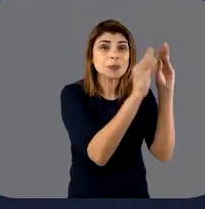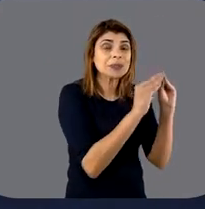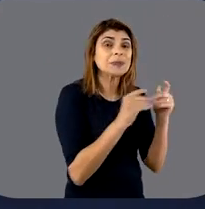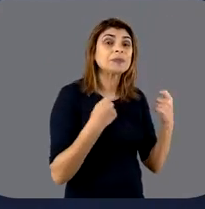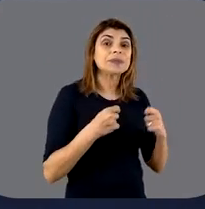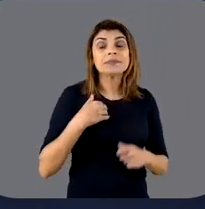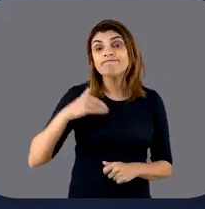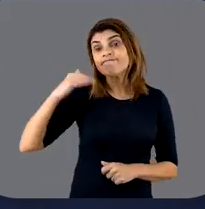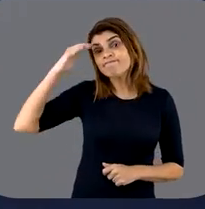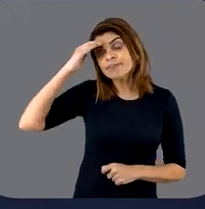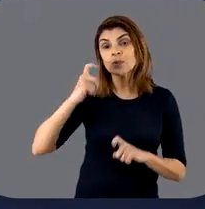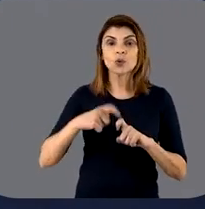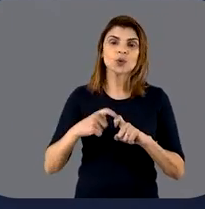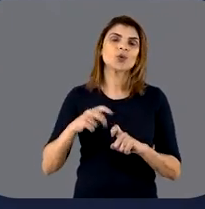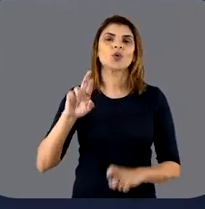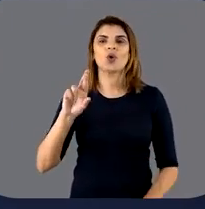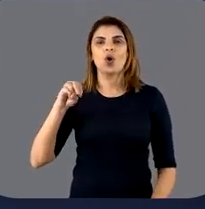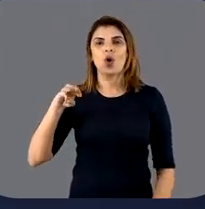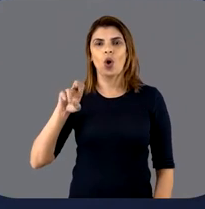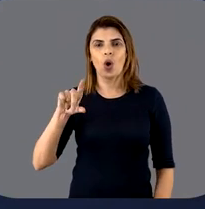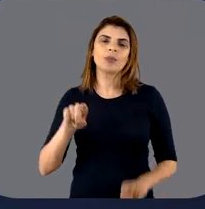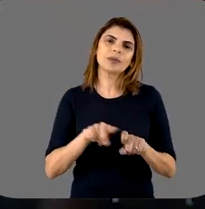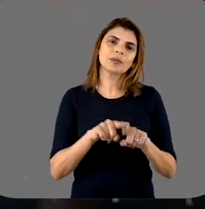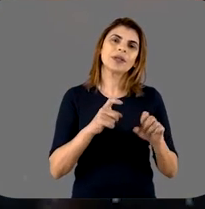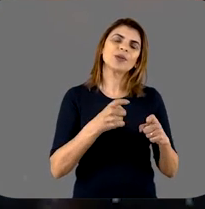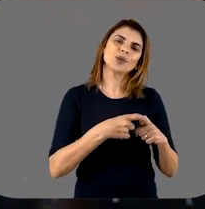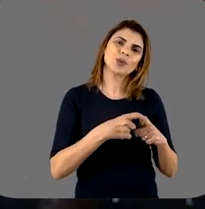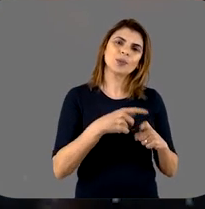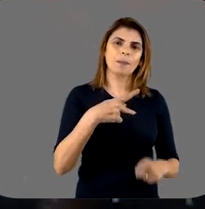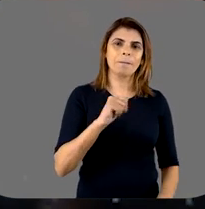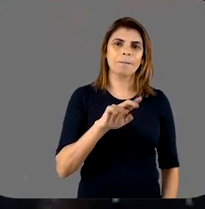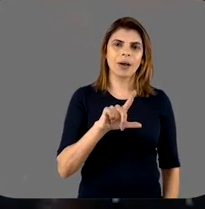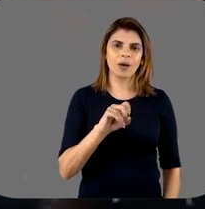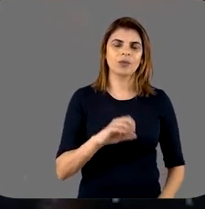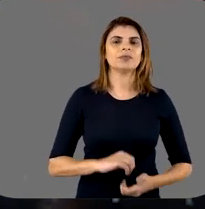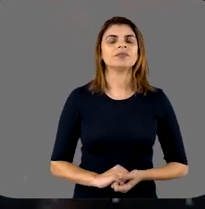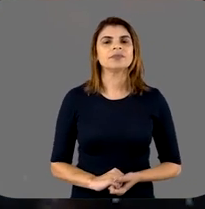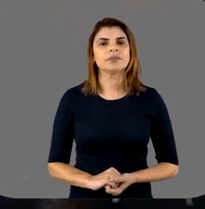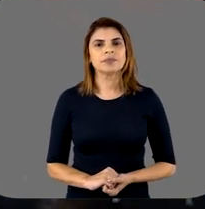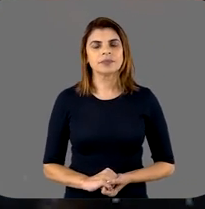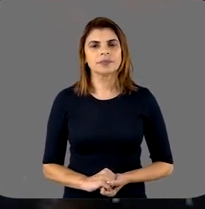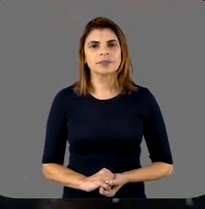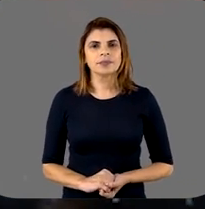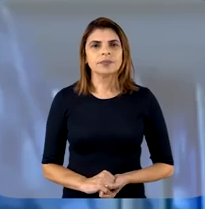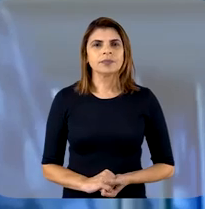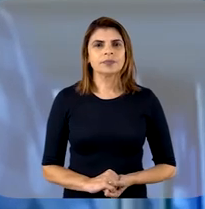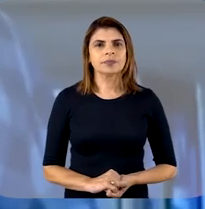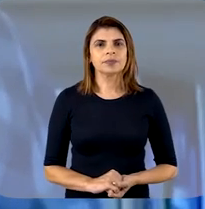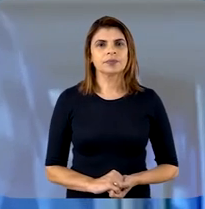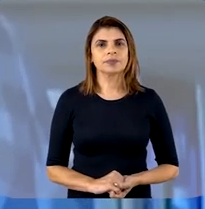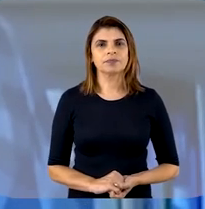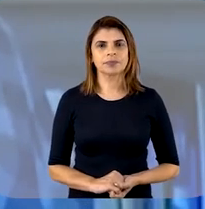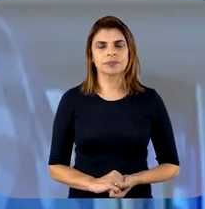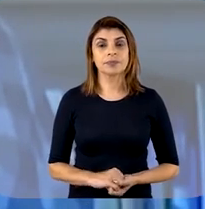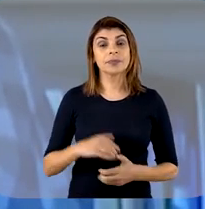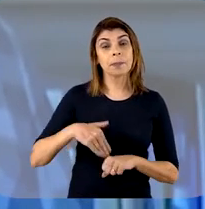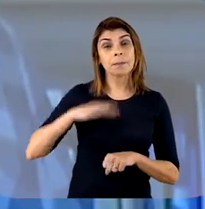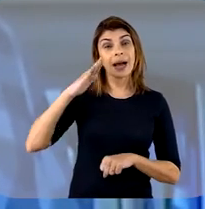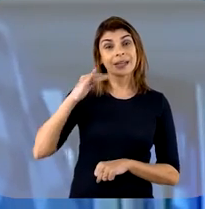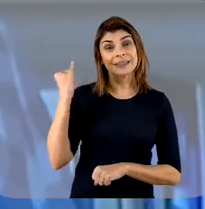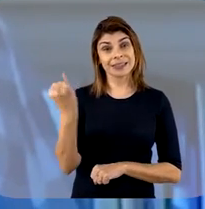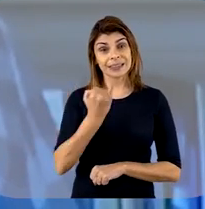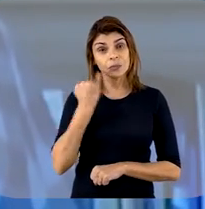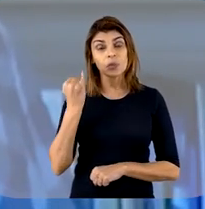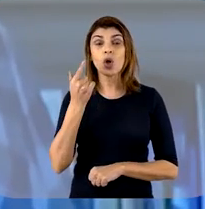precisamos ouvir agora o doutor Rômulo e, por final, o doutor Paulo. Por gentileza, doutor Rômulo. Eu creio que a questão mais importante agora